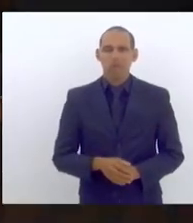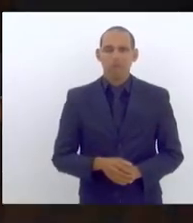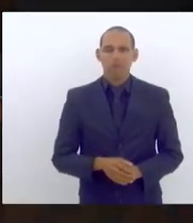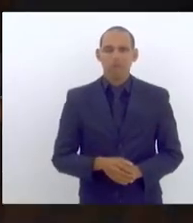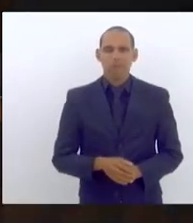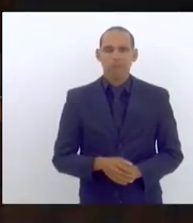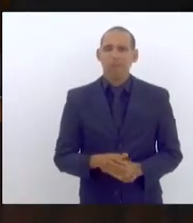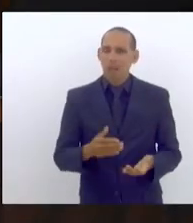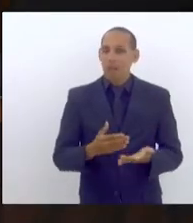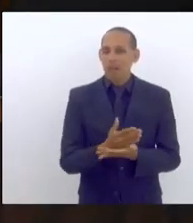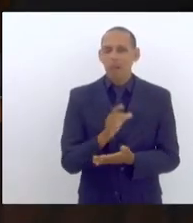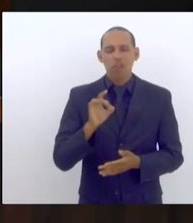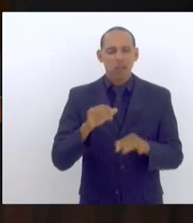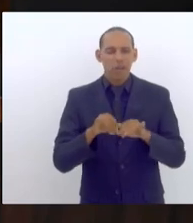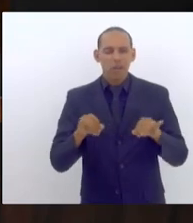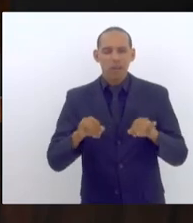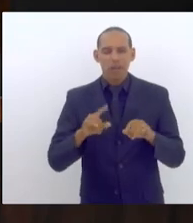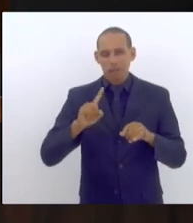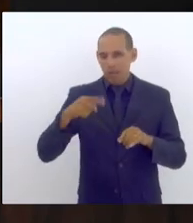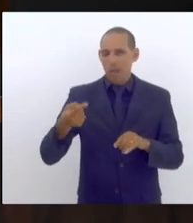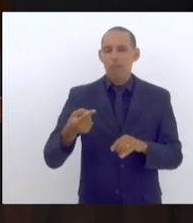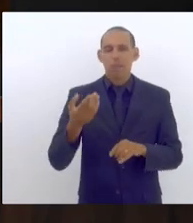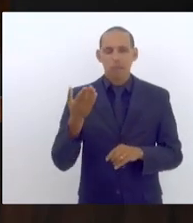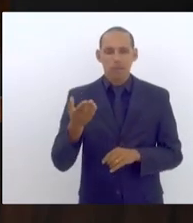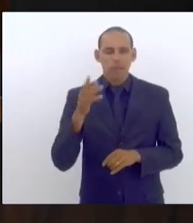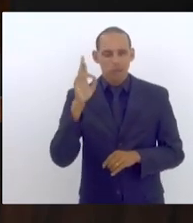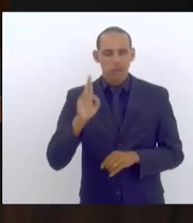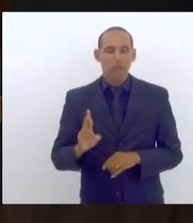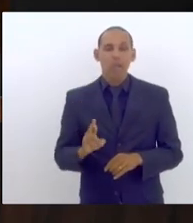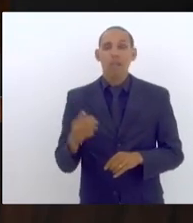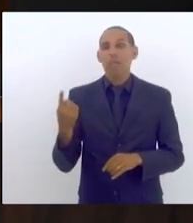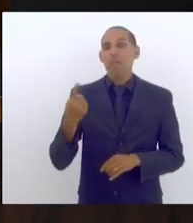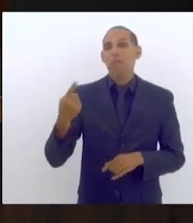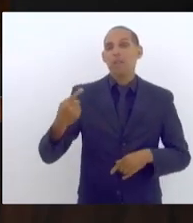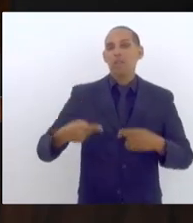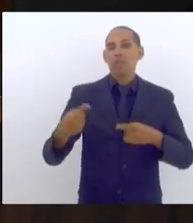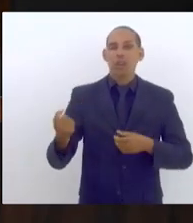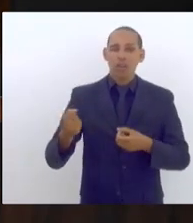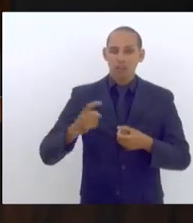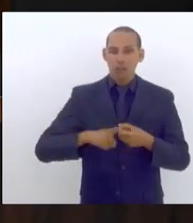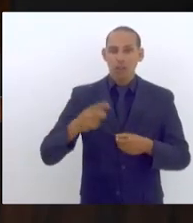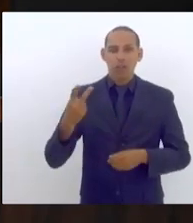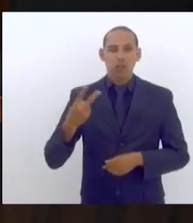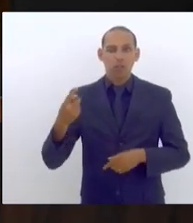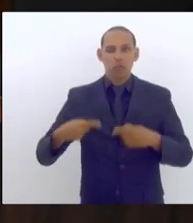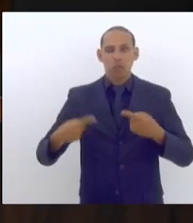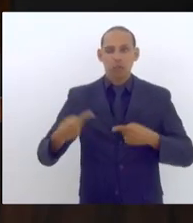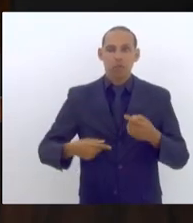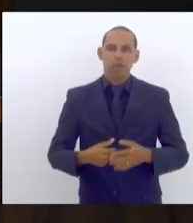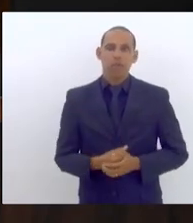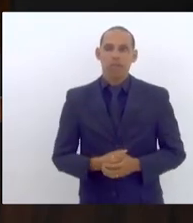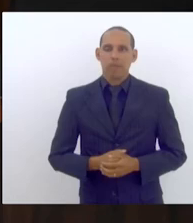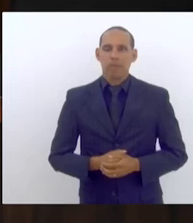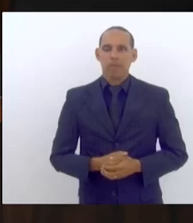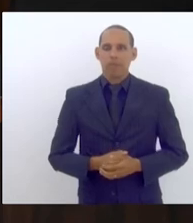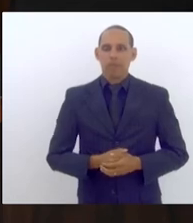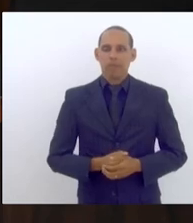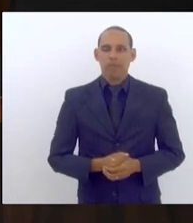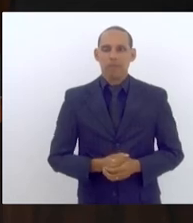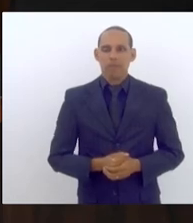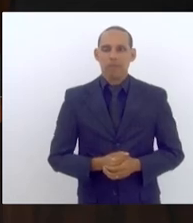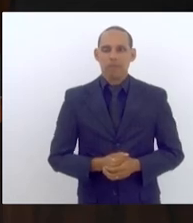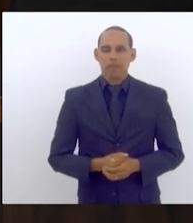Aprovado. Só terminar de cantar, deputada Renata. Aprovado em primeira, retorna em segunda. Sempre você tem que ver aqui, ó.